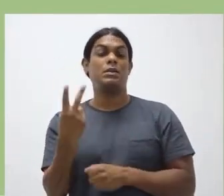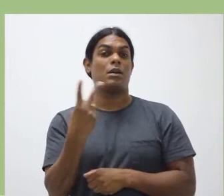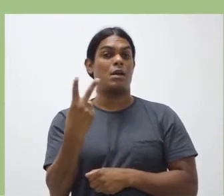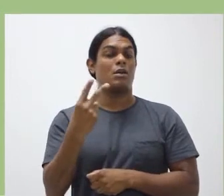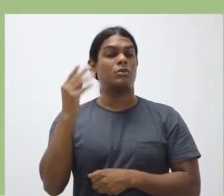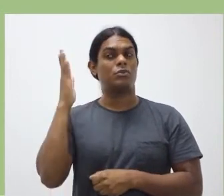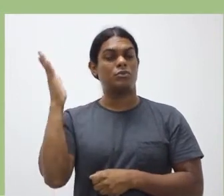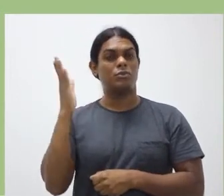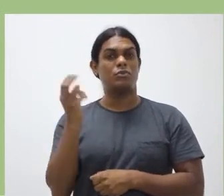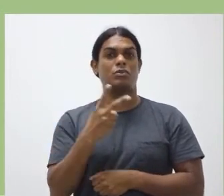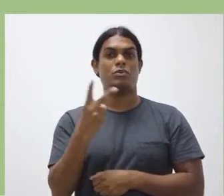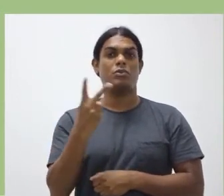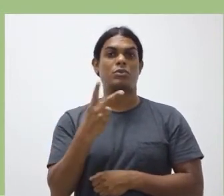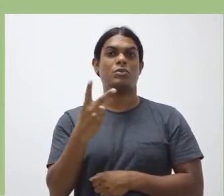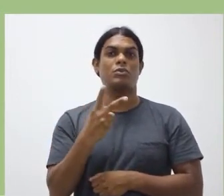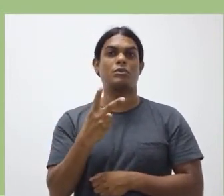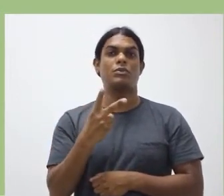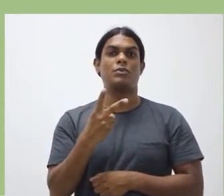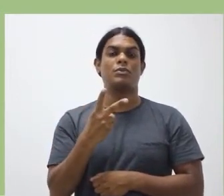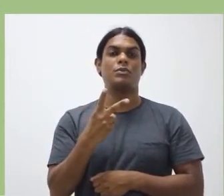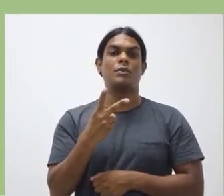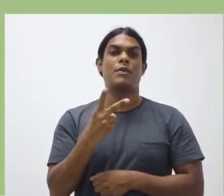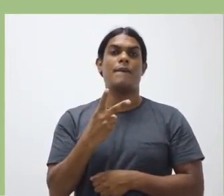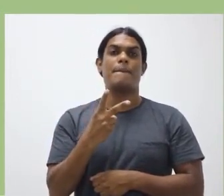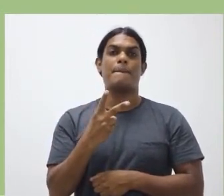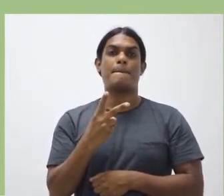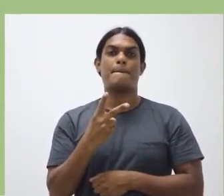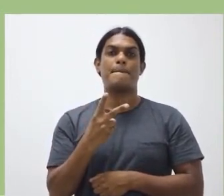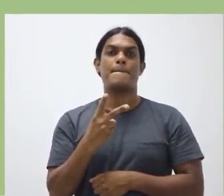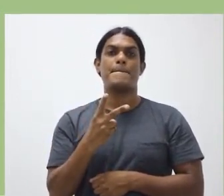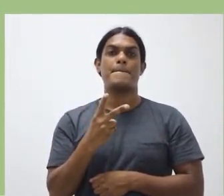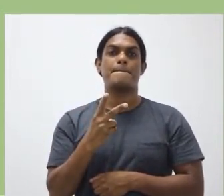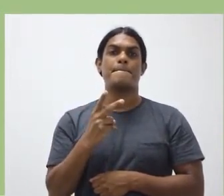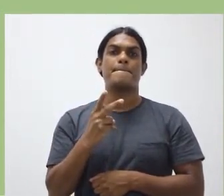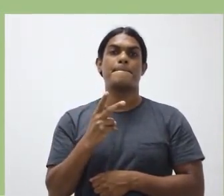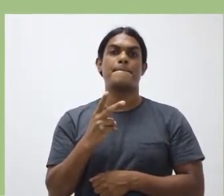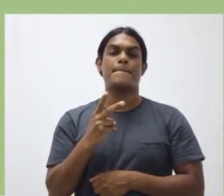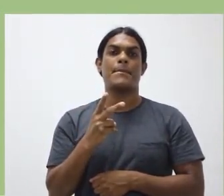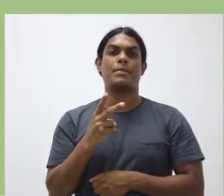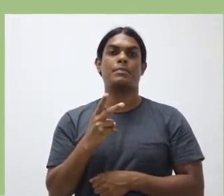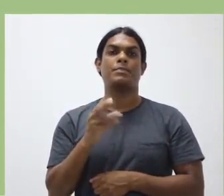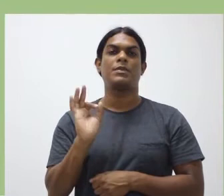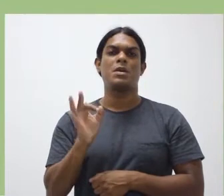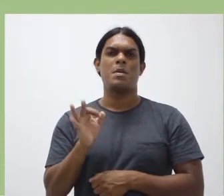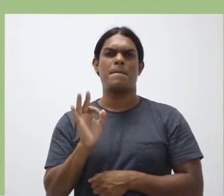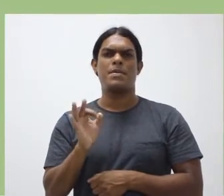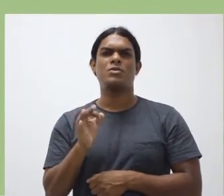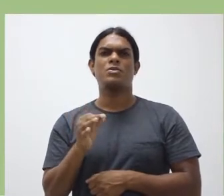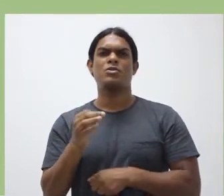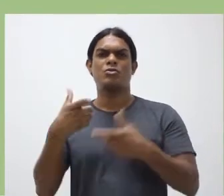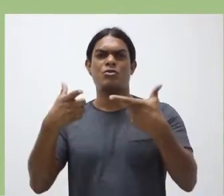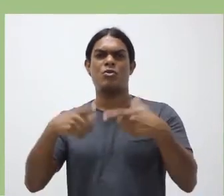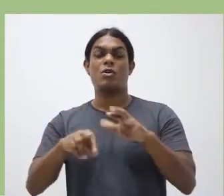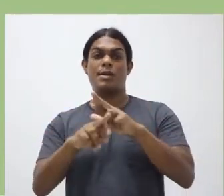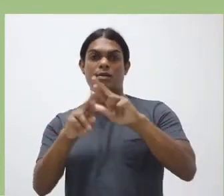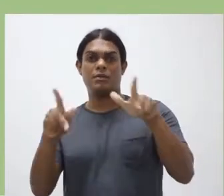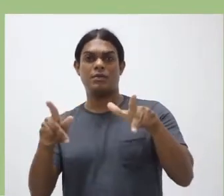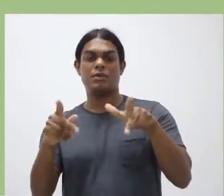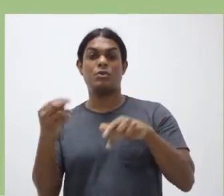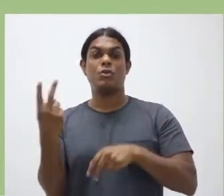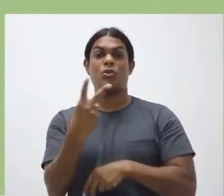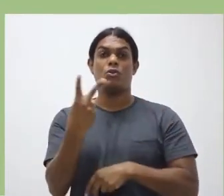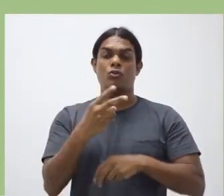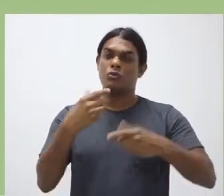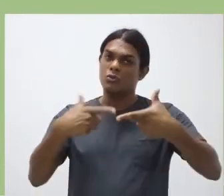as situações, ambos os países, mesmo que eles estejam em contexto bem diferentes, trabalham para